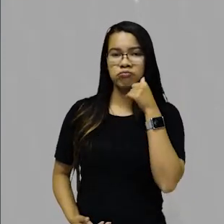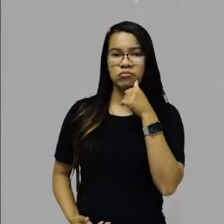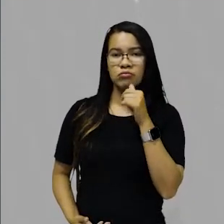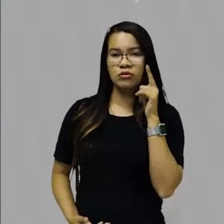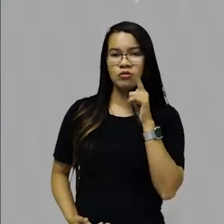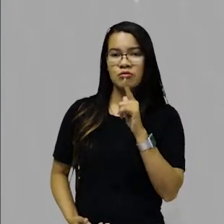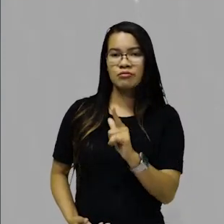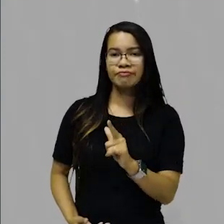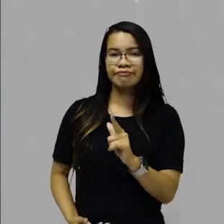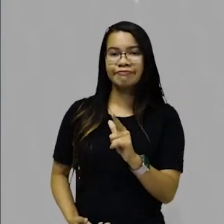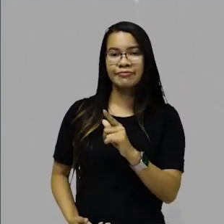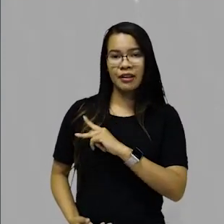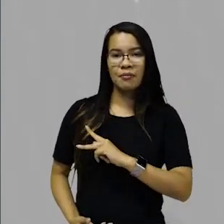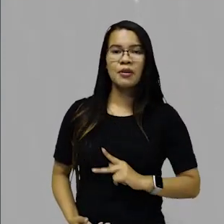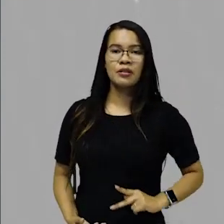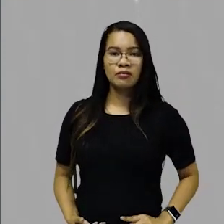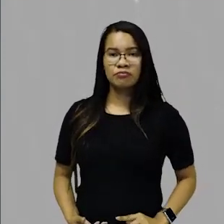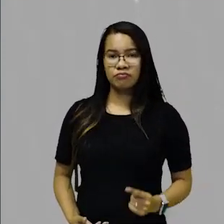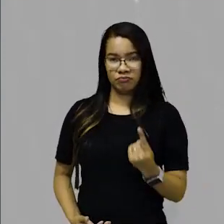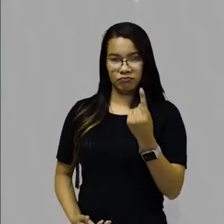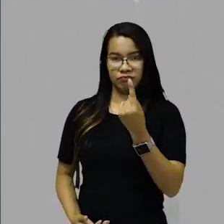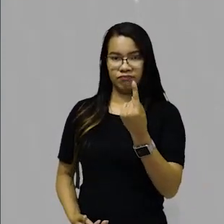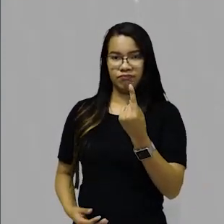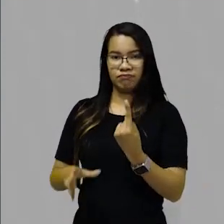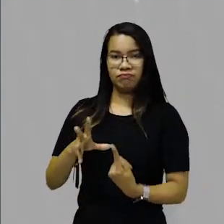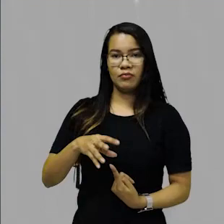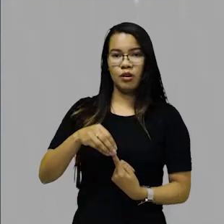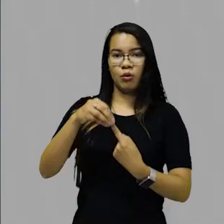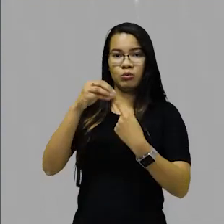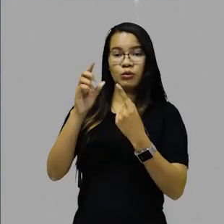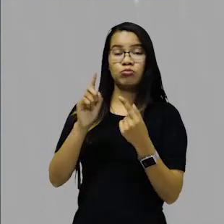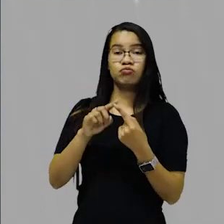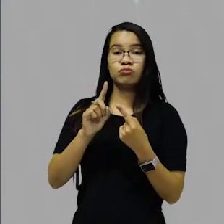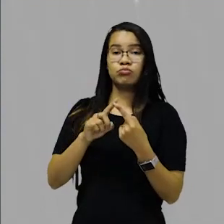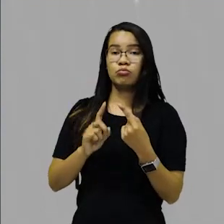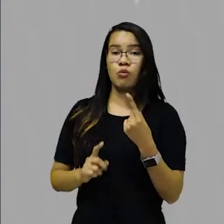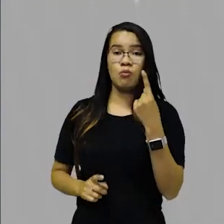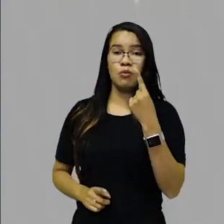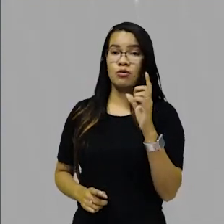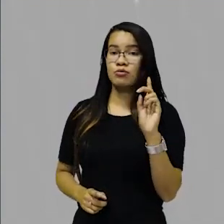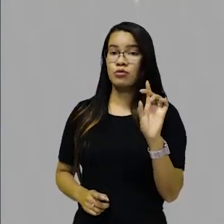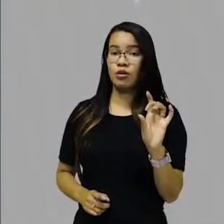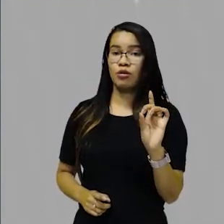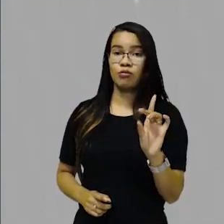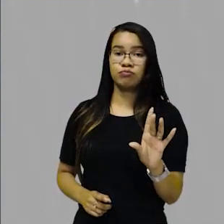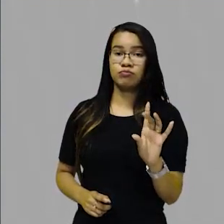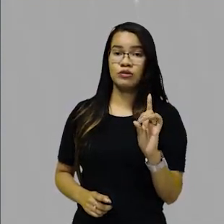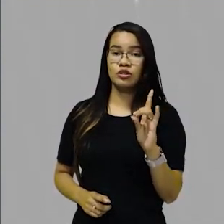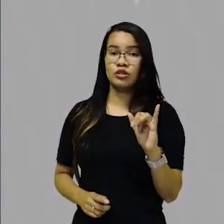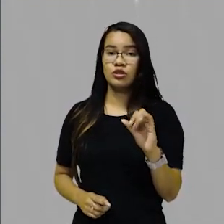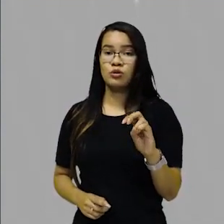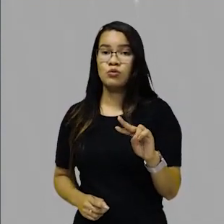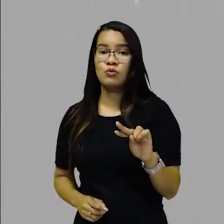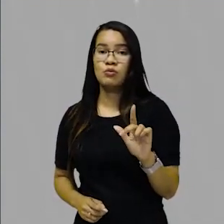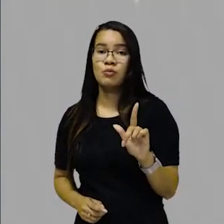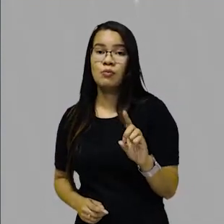Quantas mulheres, apesar de ter aumentado na última eleição, quantas mulheres parlamentares você tem no